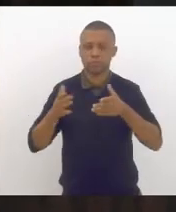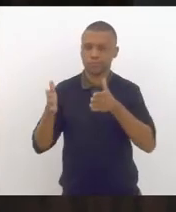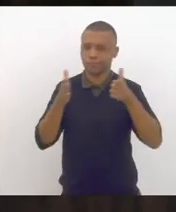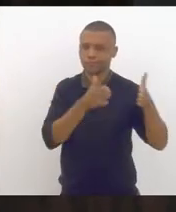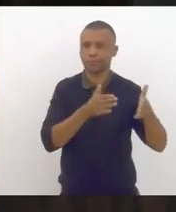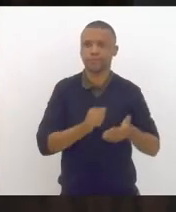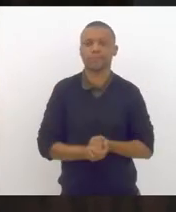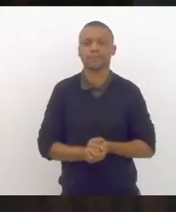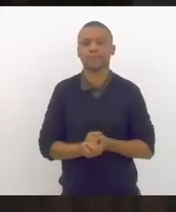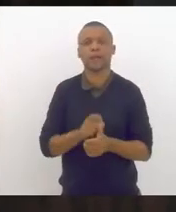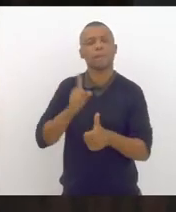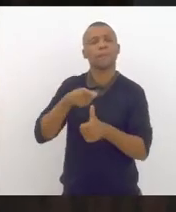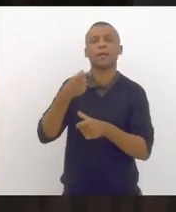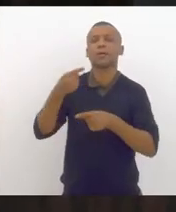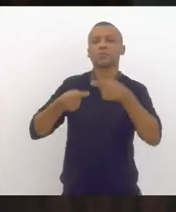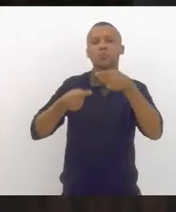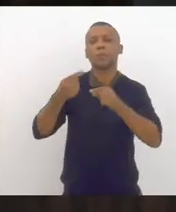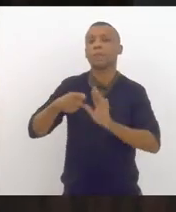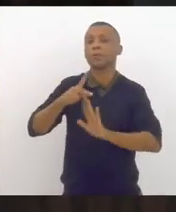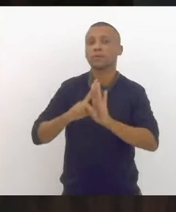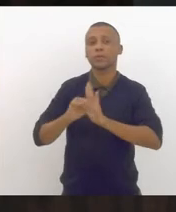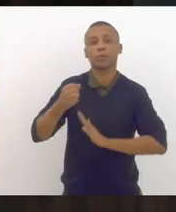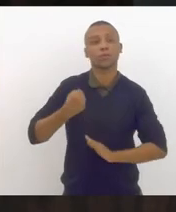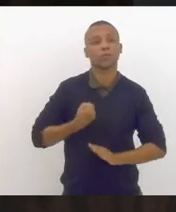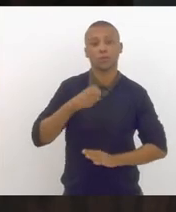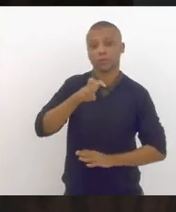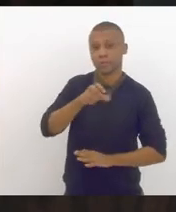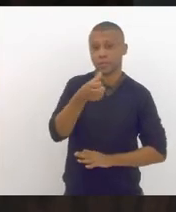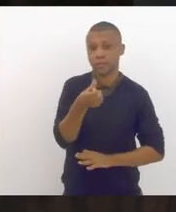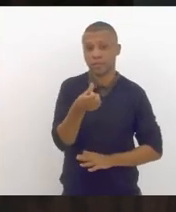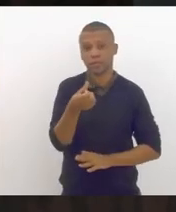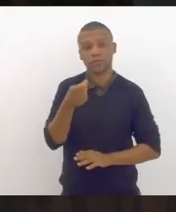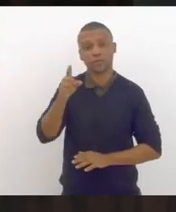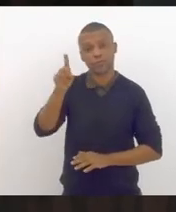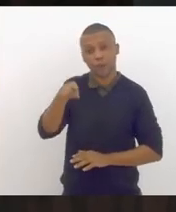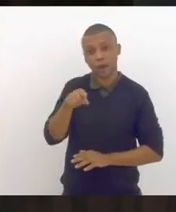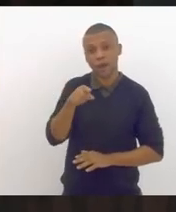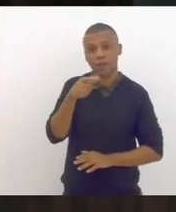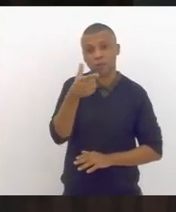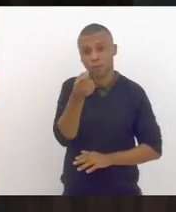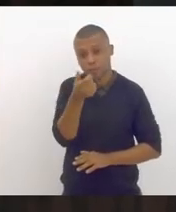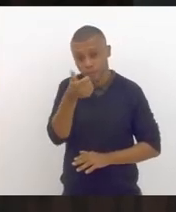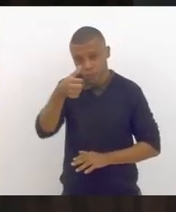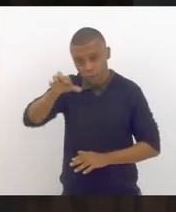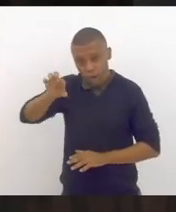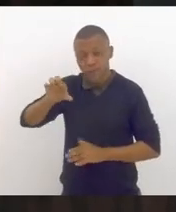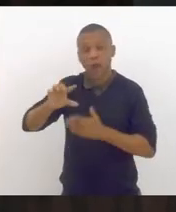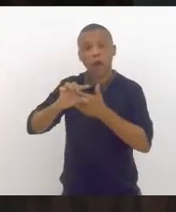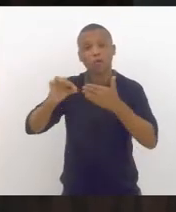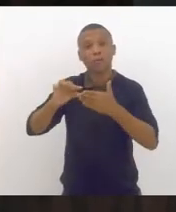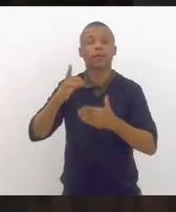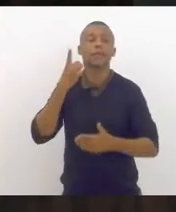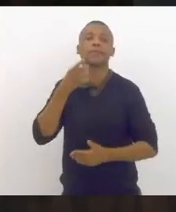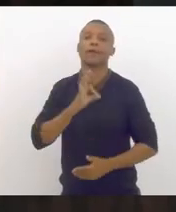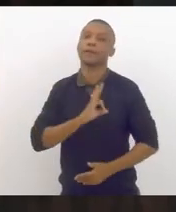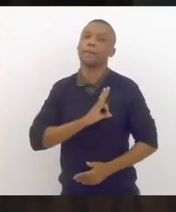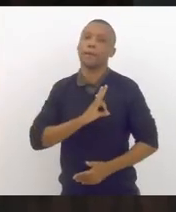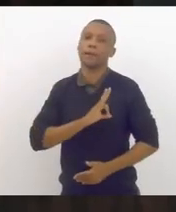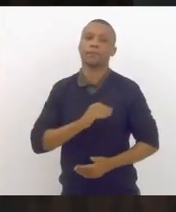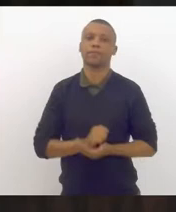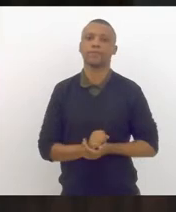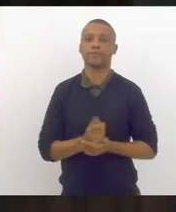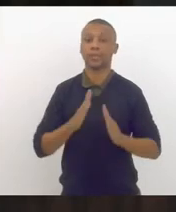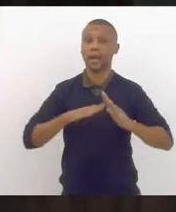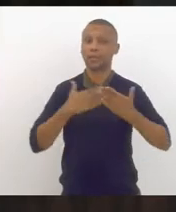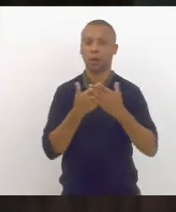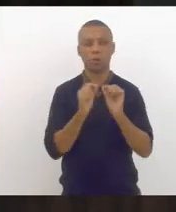Em primeira discussão, projeto de lei 56 de 2019, de autoria da deputada Marta Rocha, que obriga as escolas